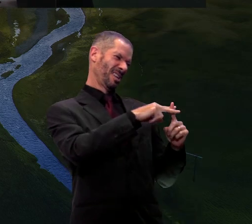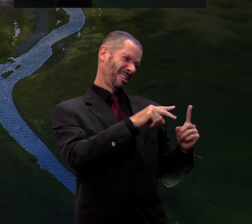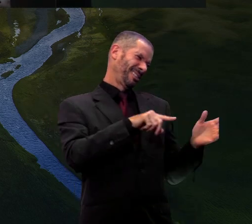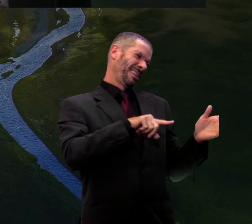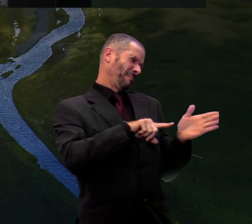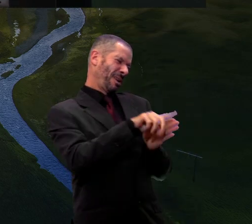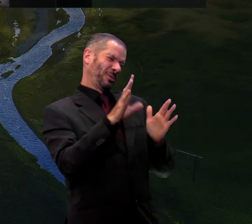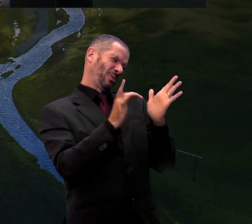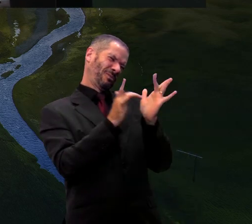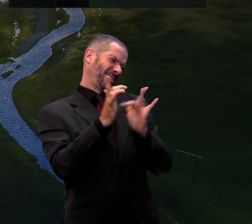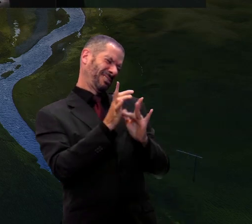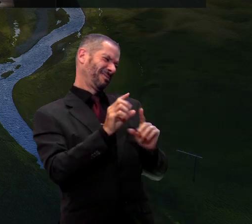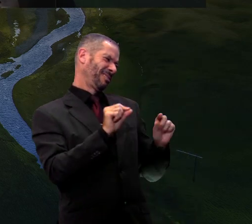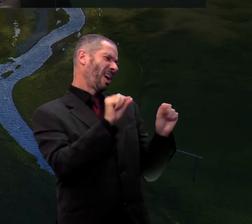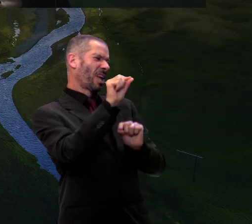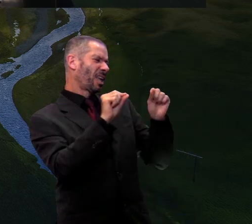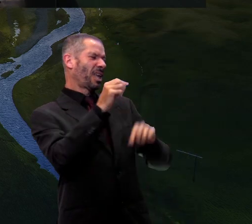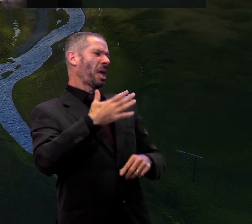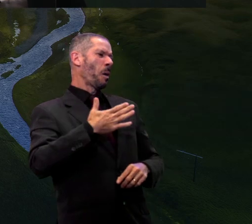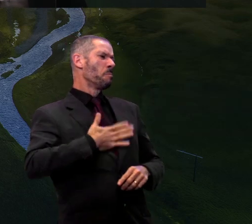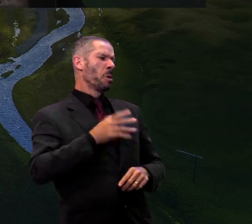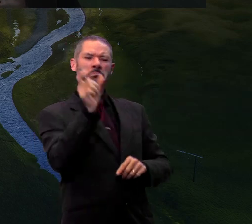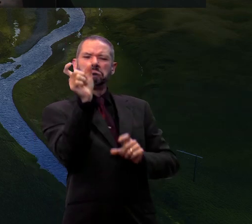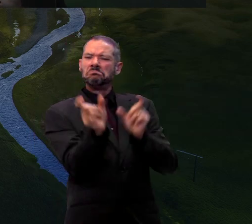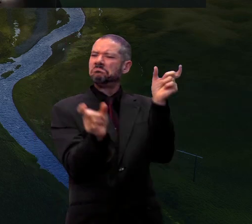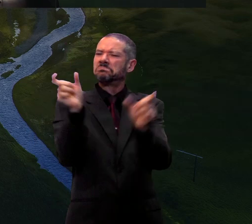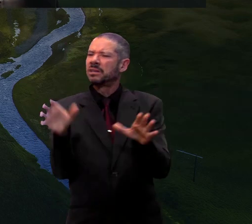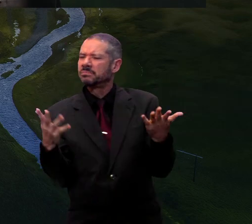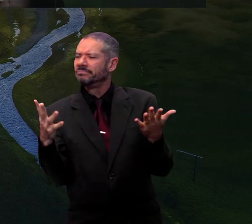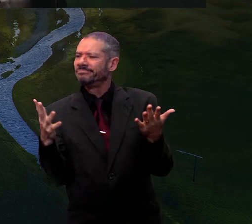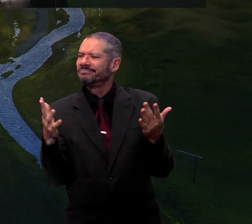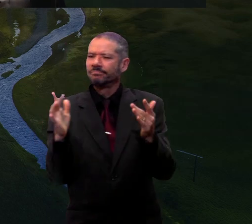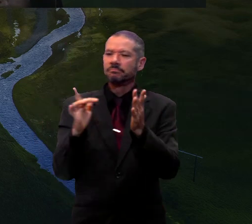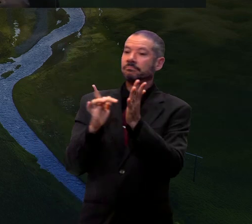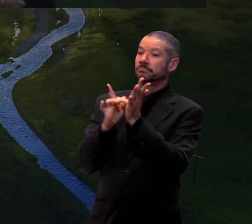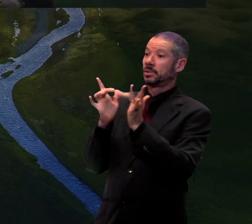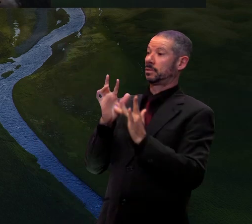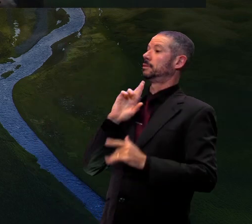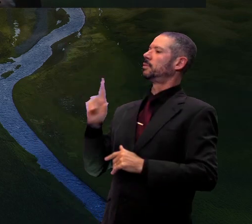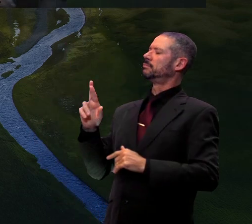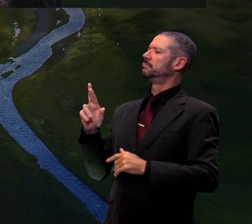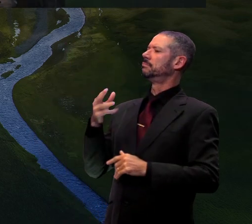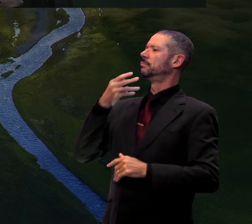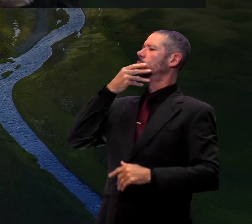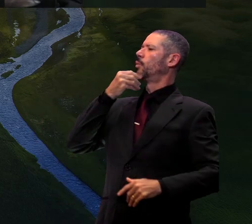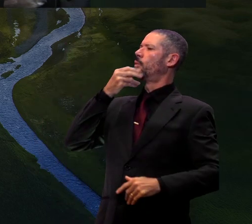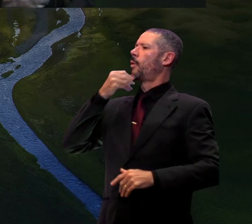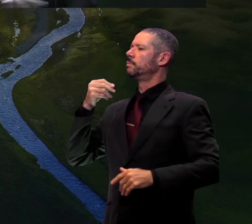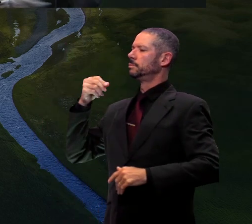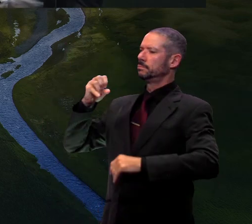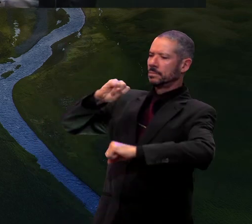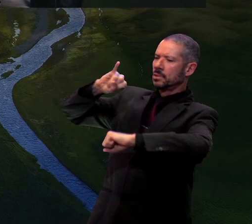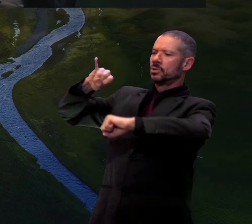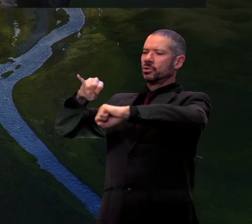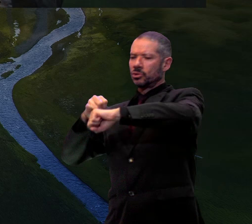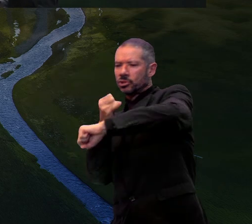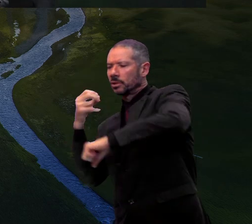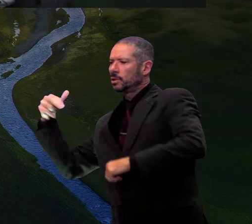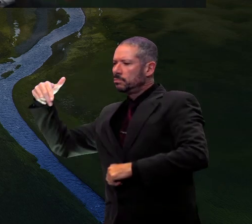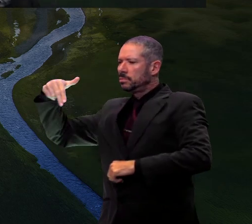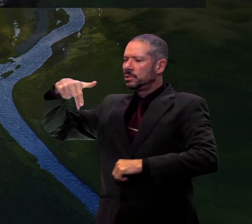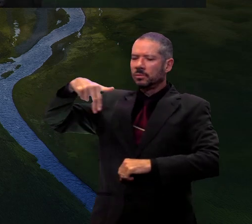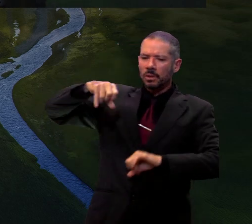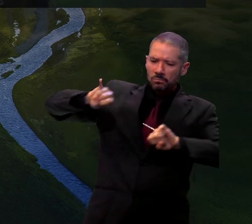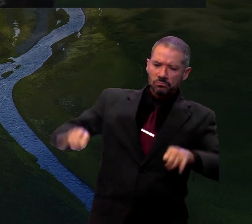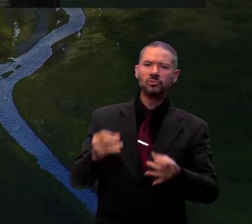Jesus: bom, então quem é meu próximo? E em resposta disse Jesus: um homem descia de Jerusalém para Jericó